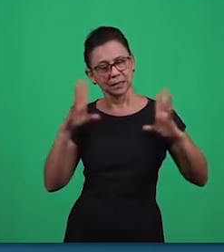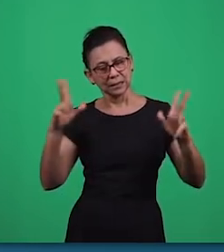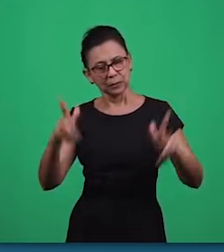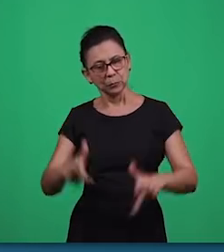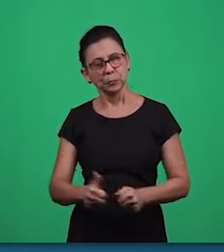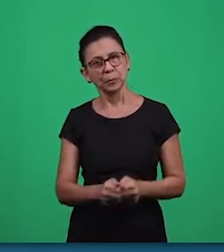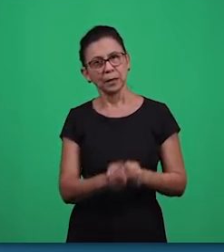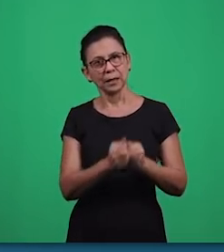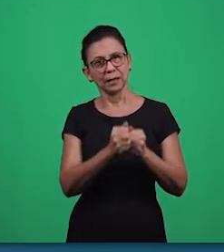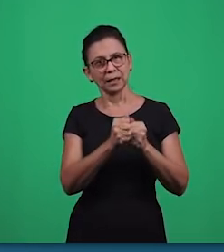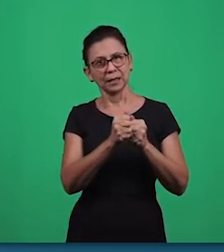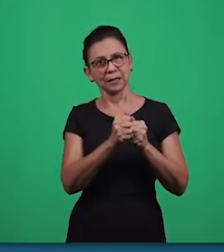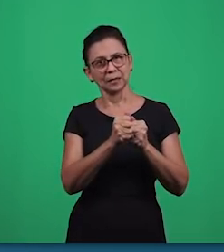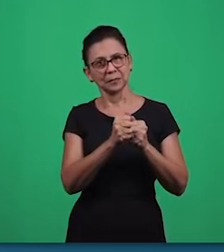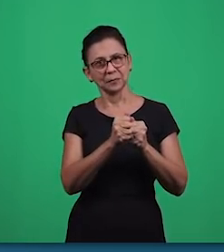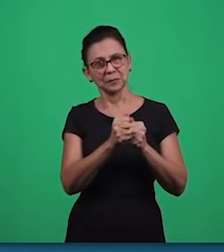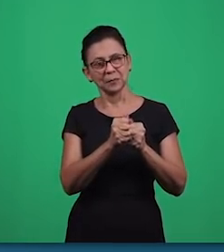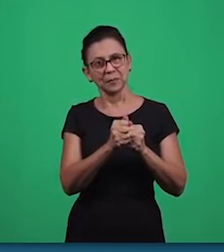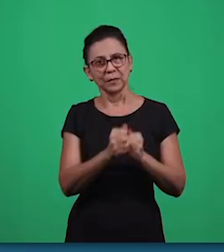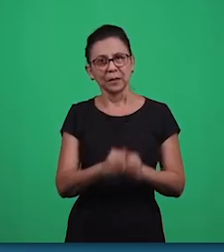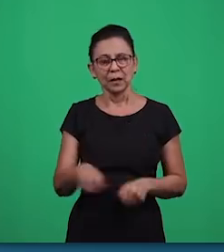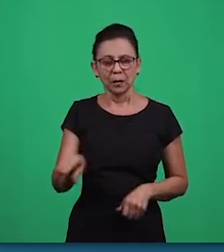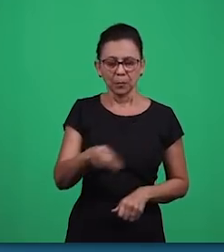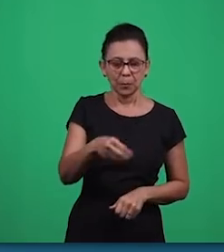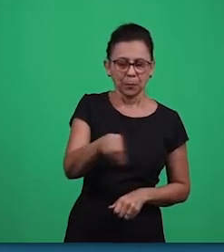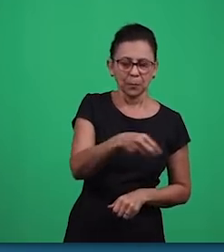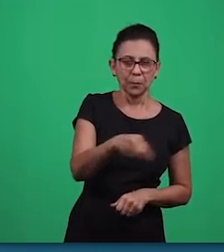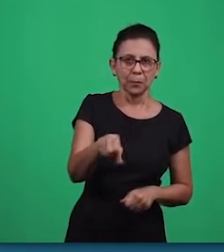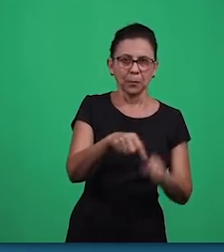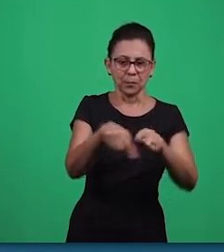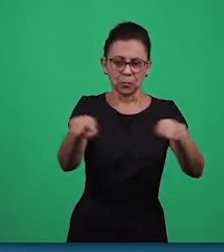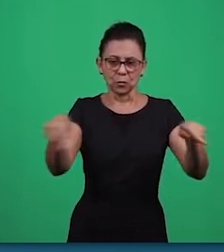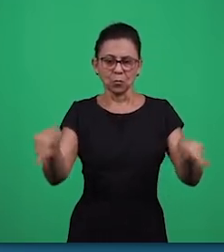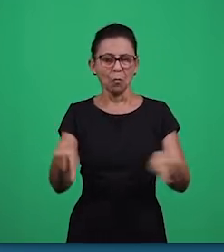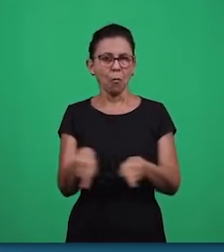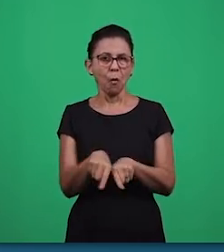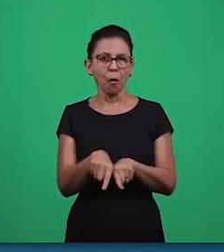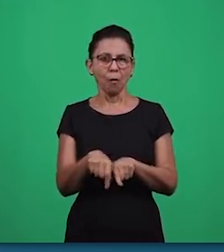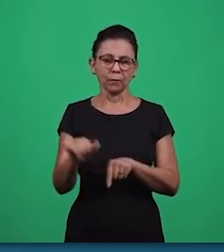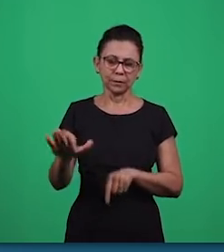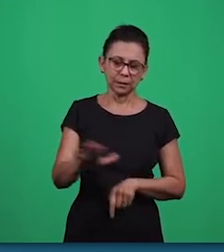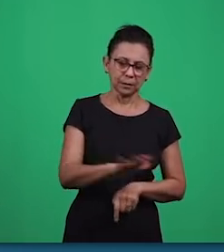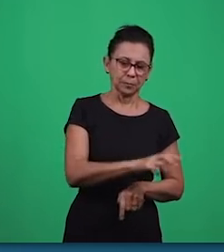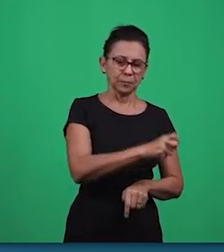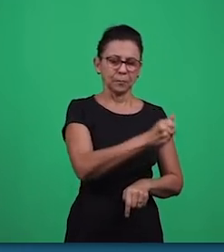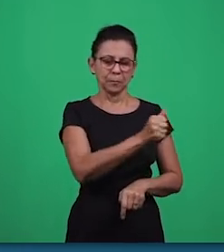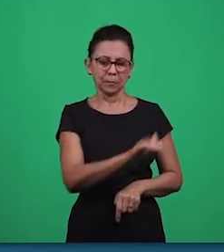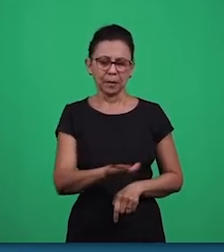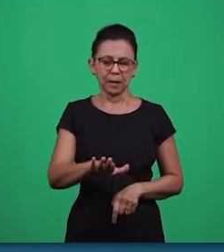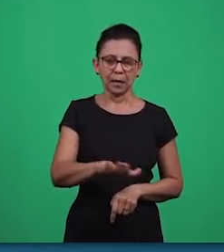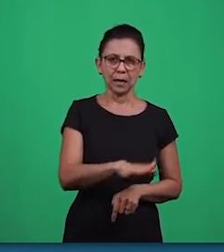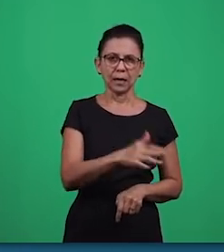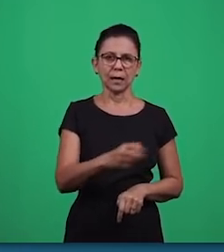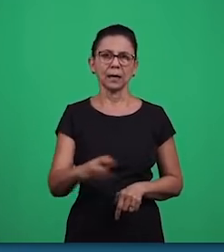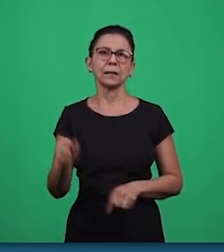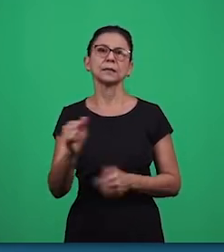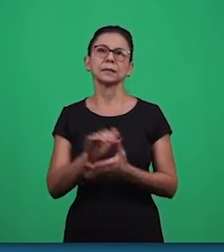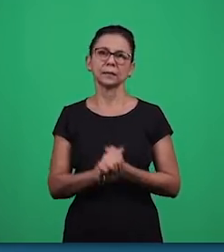dos móveis, ajudar a preparar as refeições, arrumar a mesa, lavar as